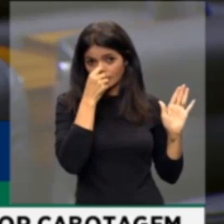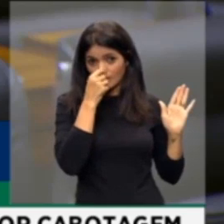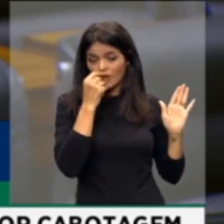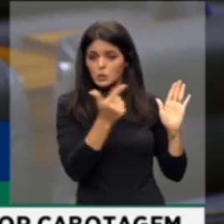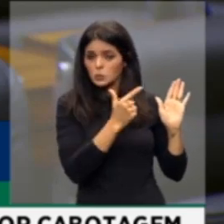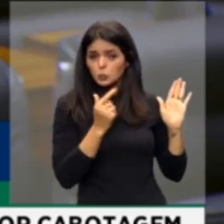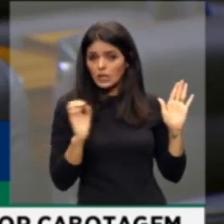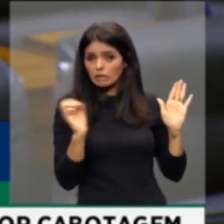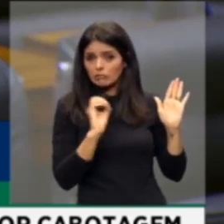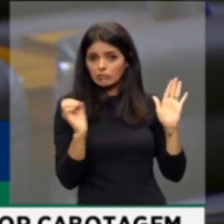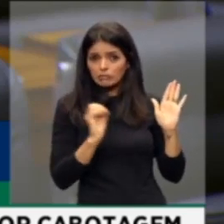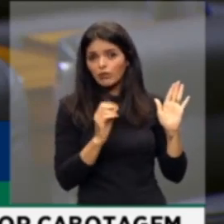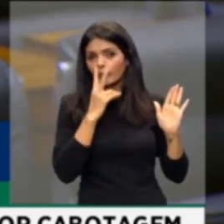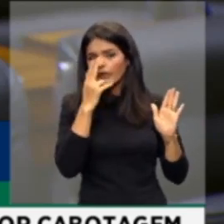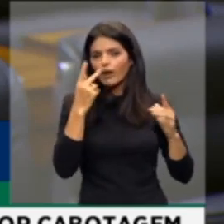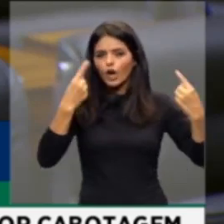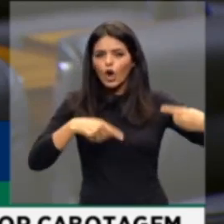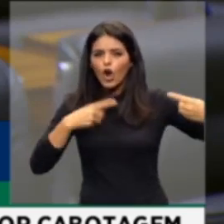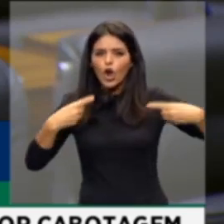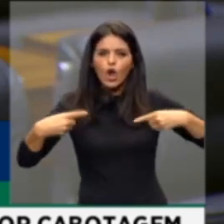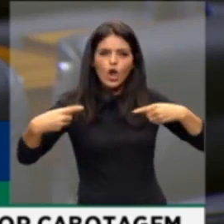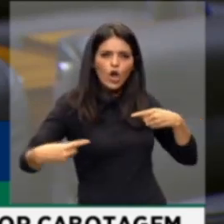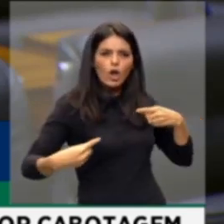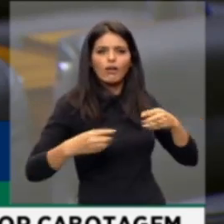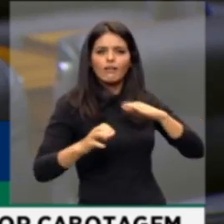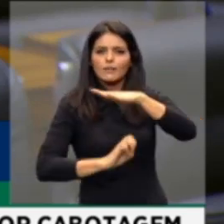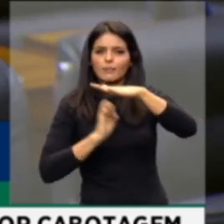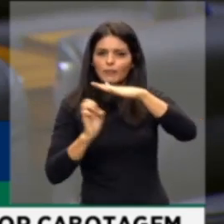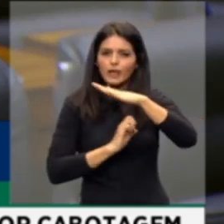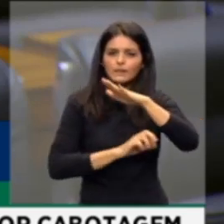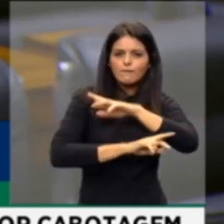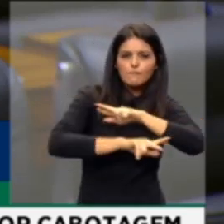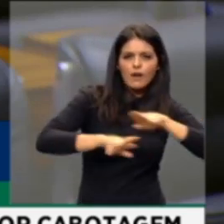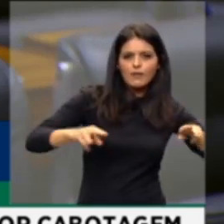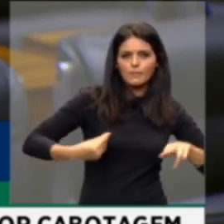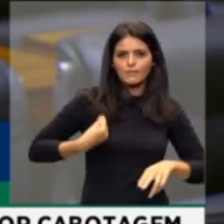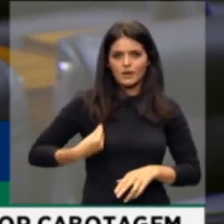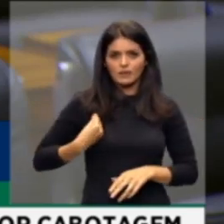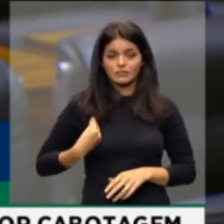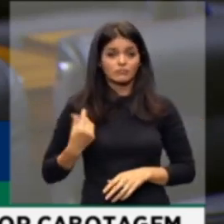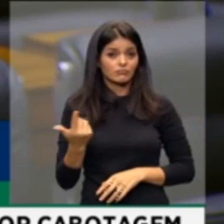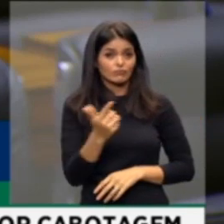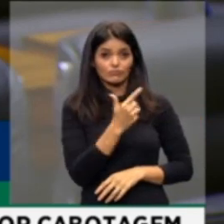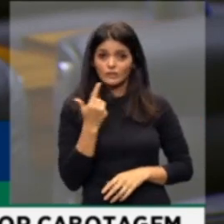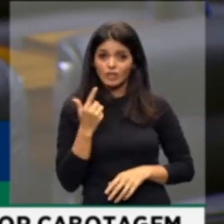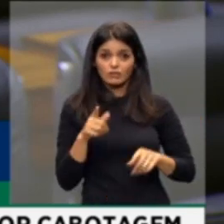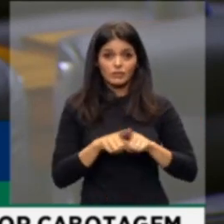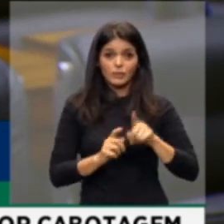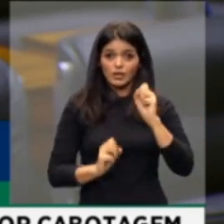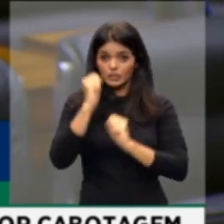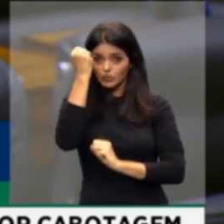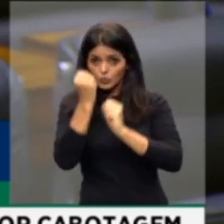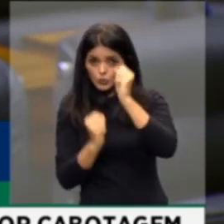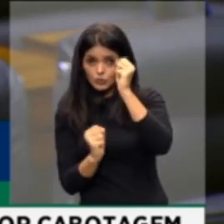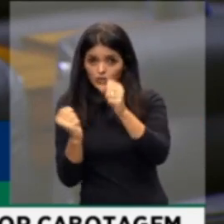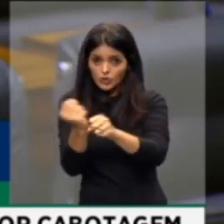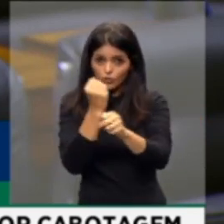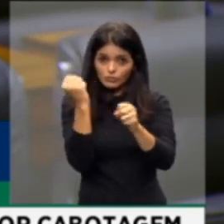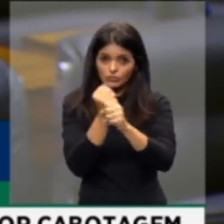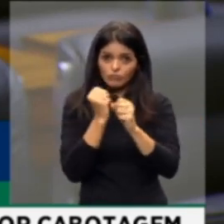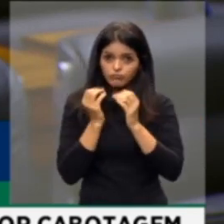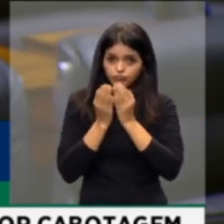proporciona uma maior competitividade para a produção. O projeto não permite a expansão da indústria naval